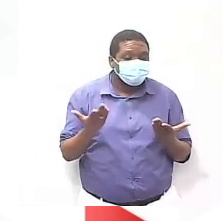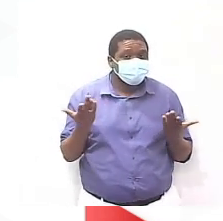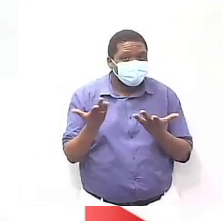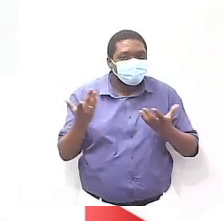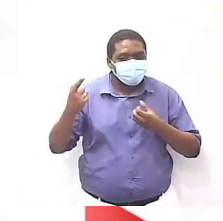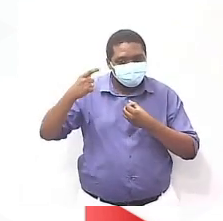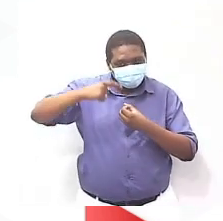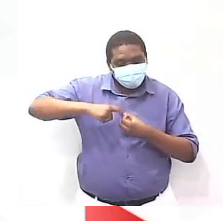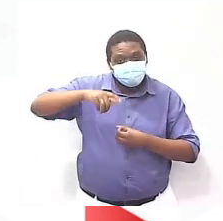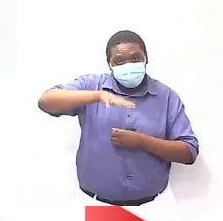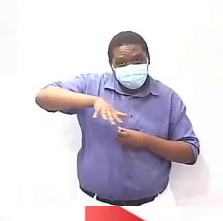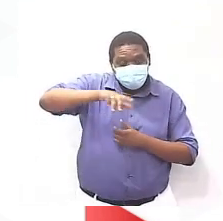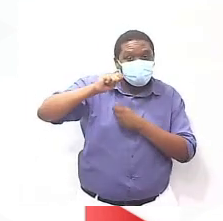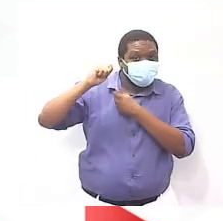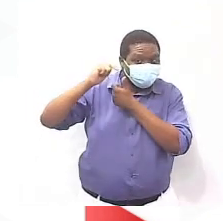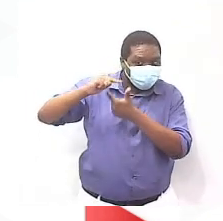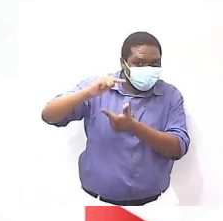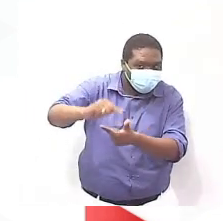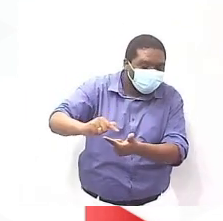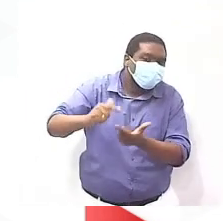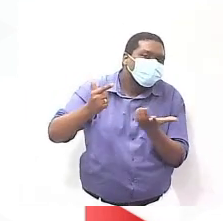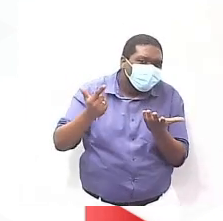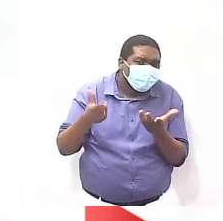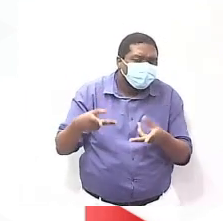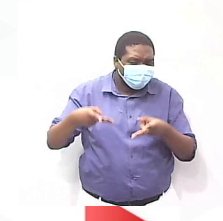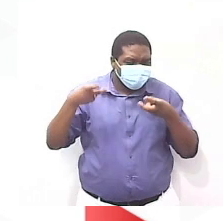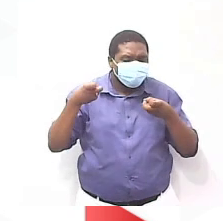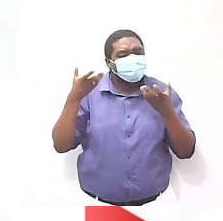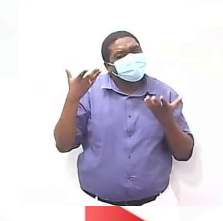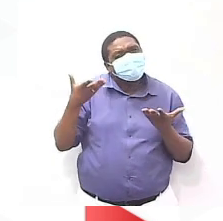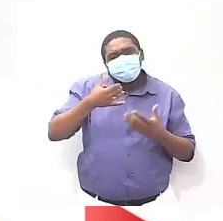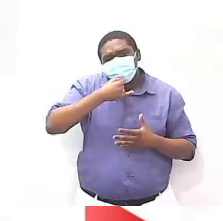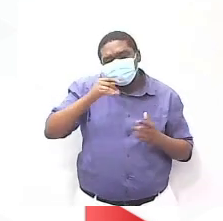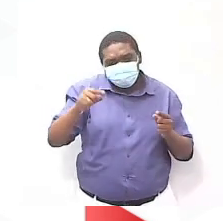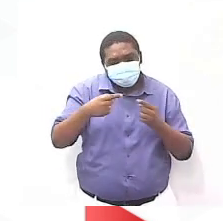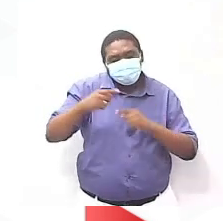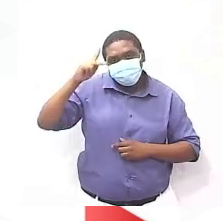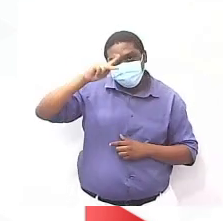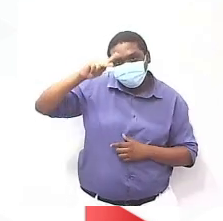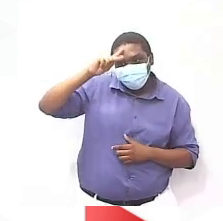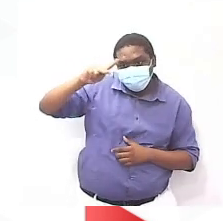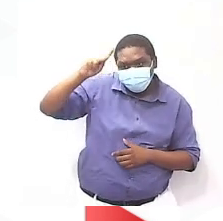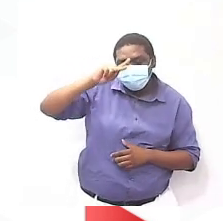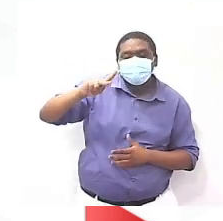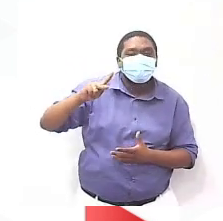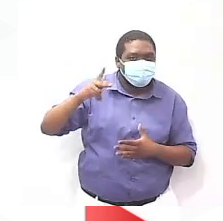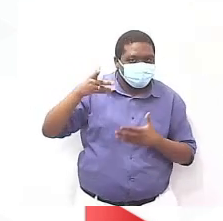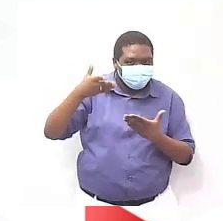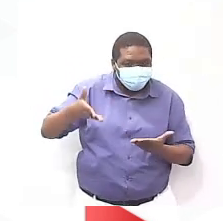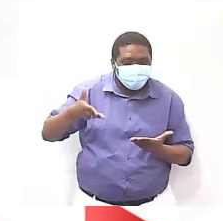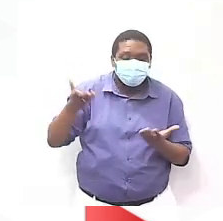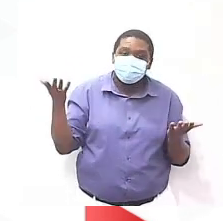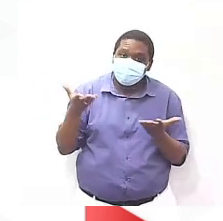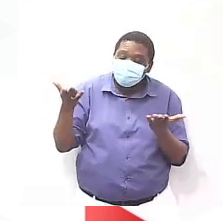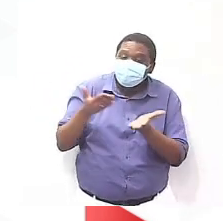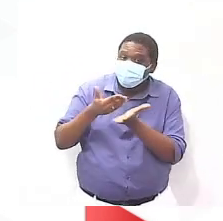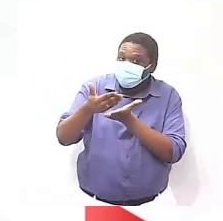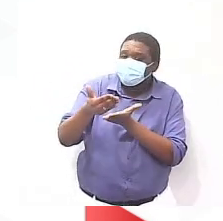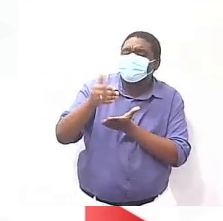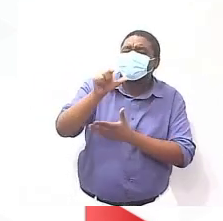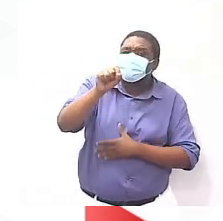algo antropológico mesmo, falando de história, falando de colocação bem mais firme, inicialmente o